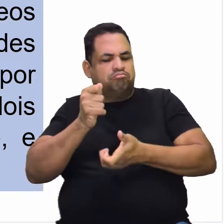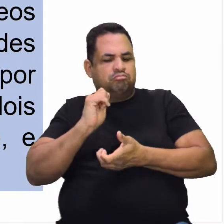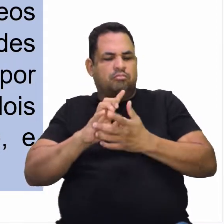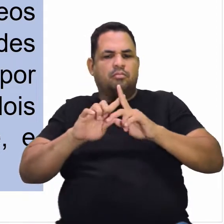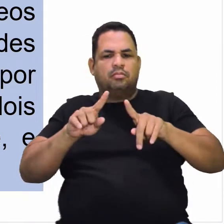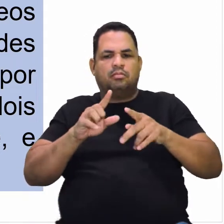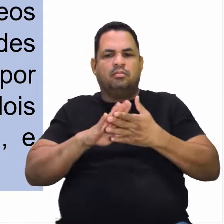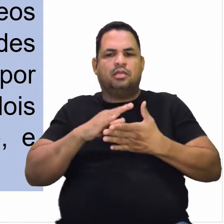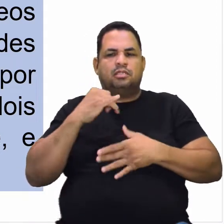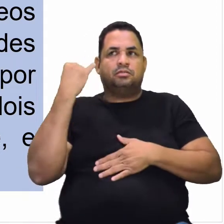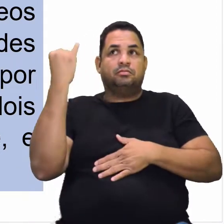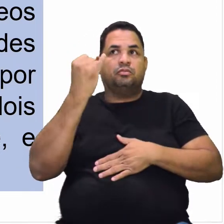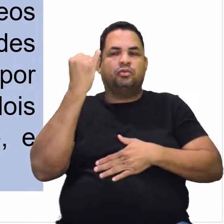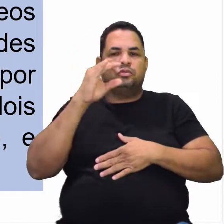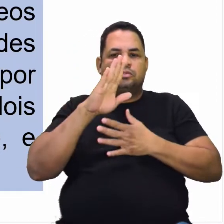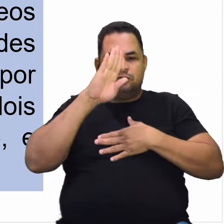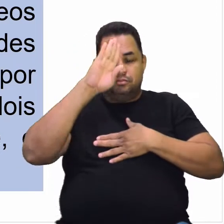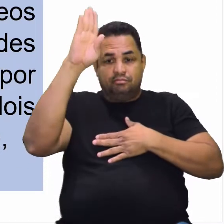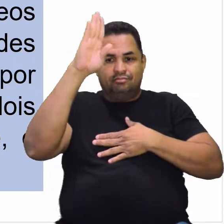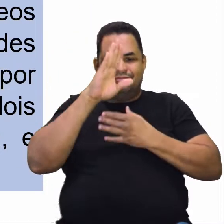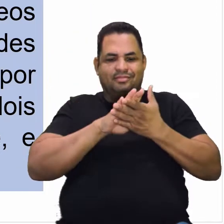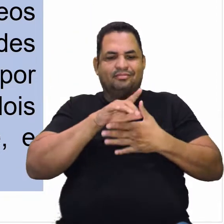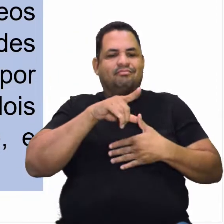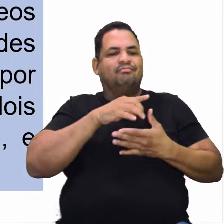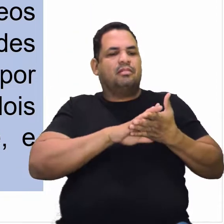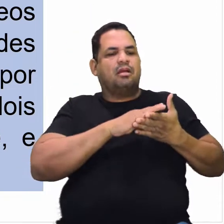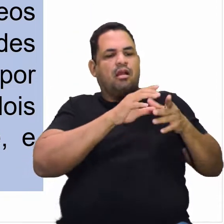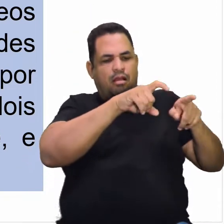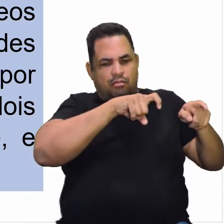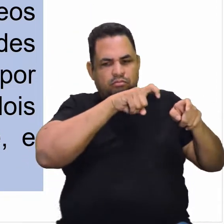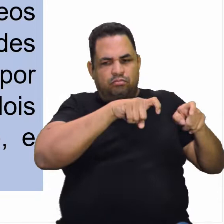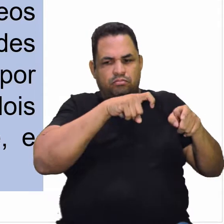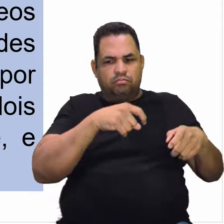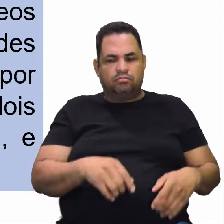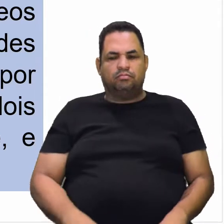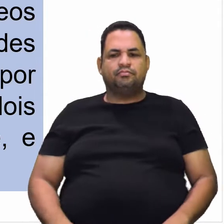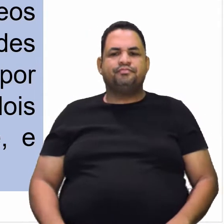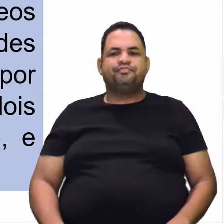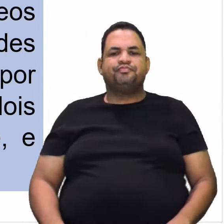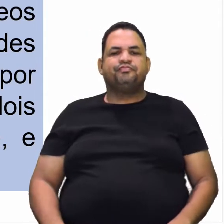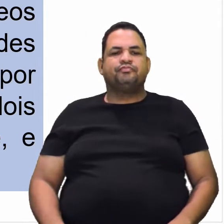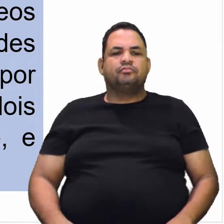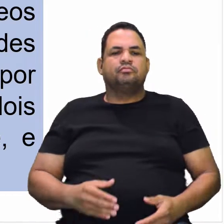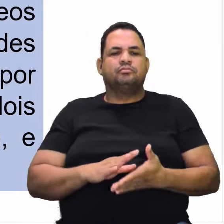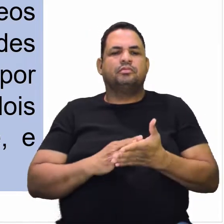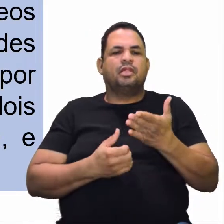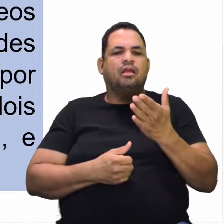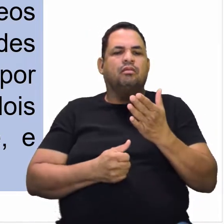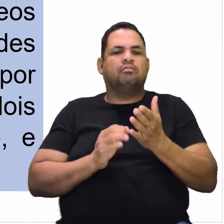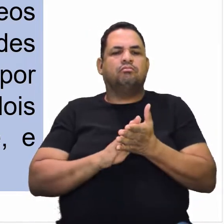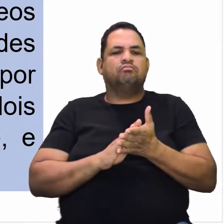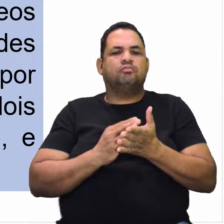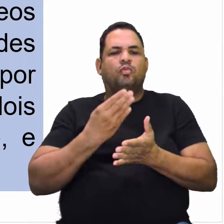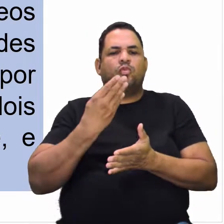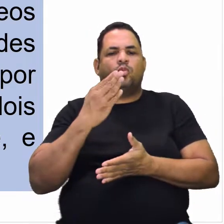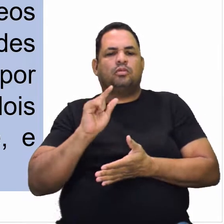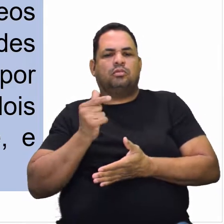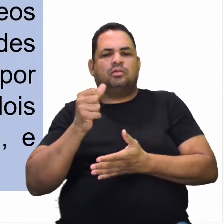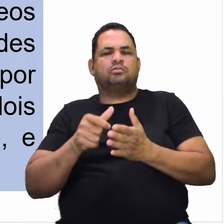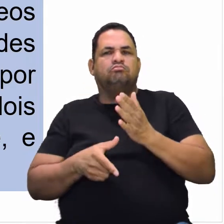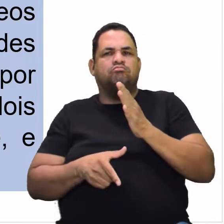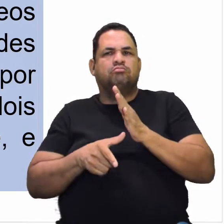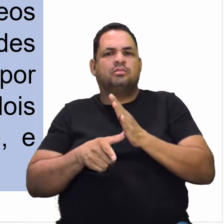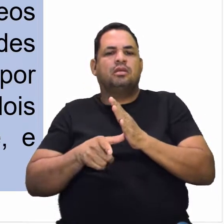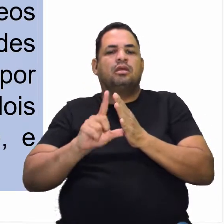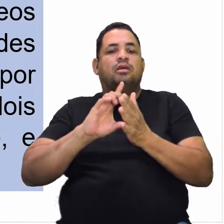davam muito mais valor à agricultura. Por volta de 4.000 anos antes de Cristo, os antigos núcleos deram